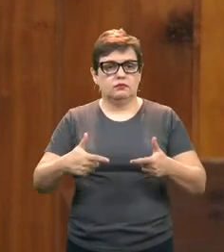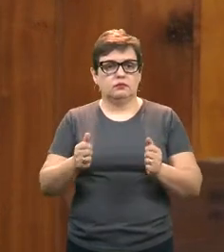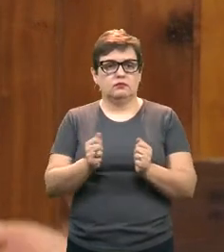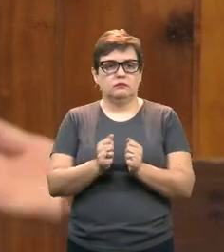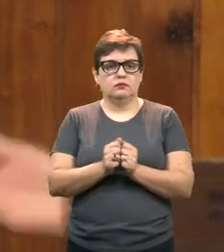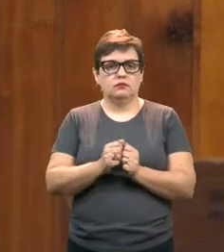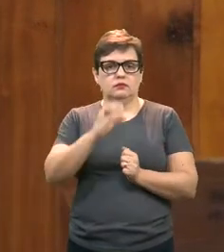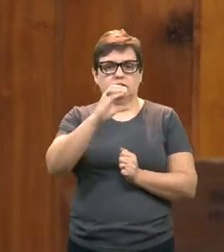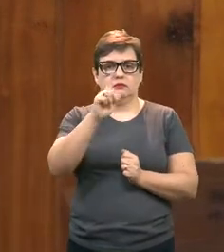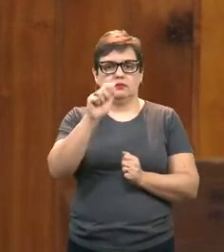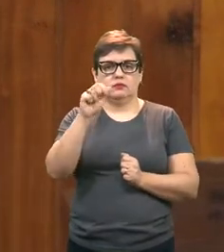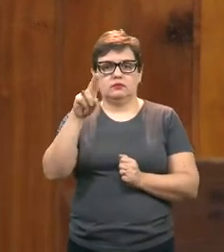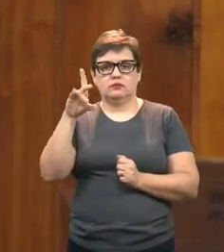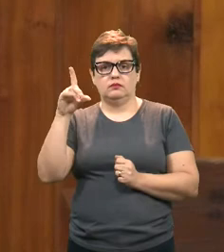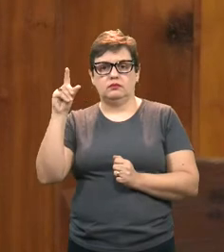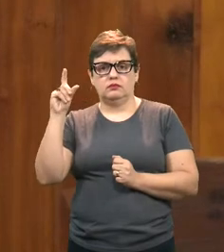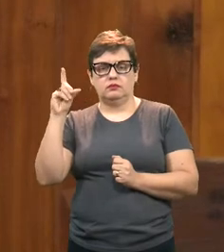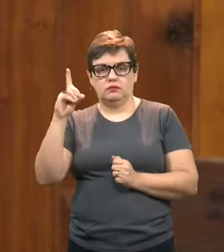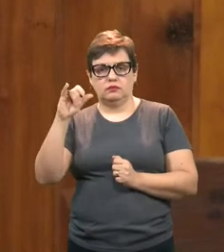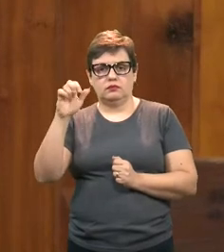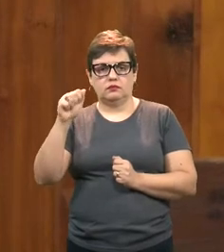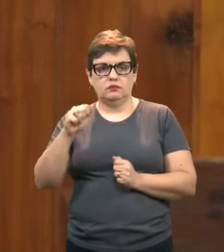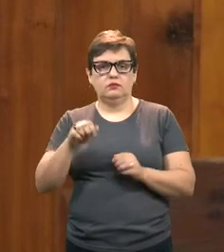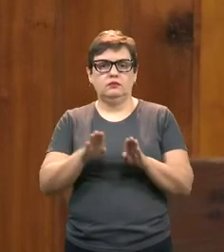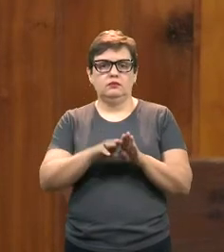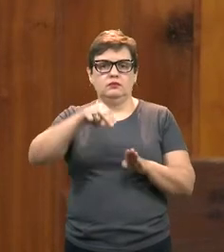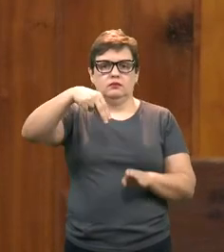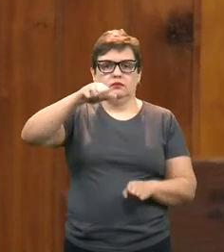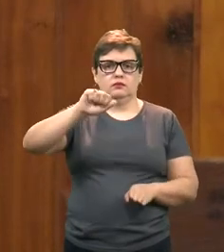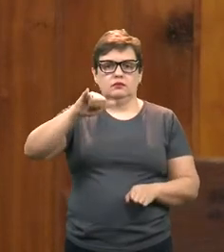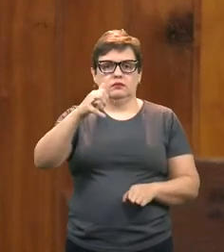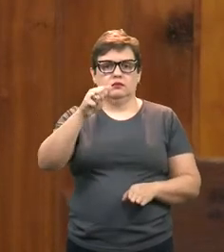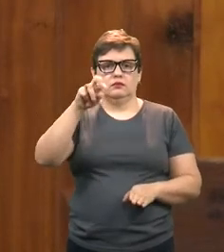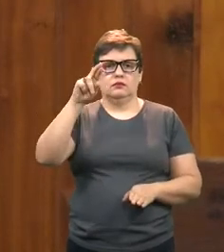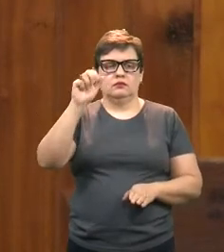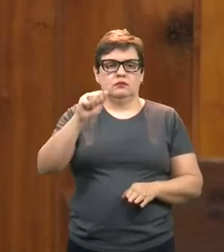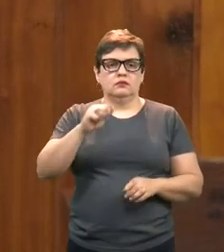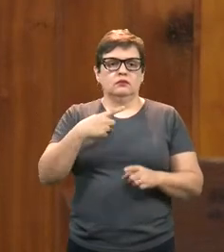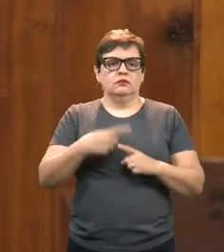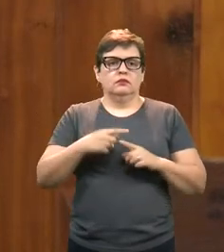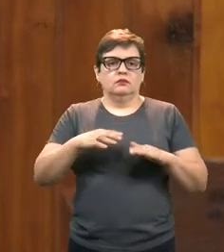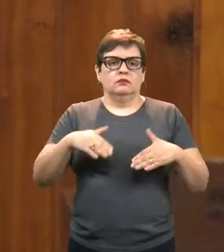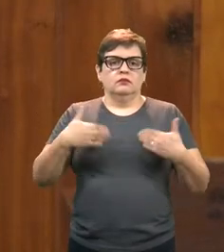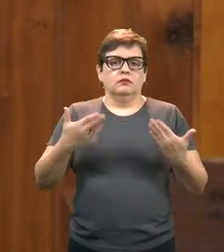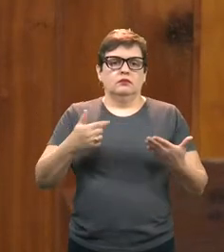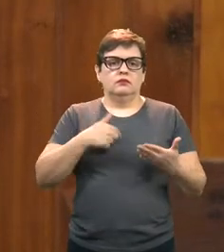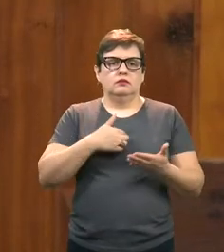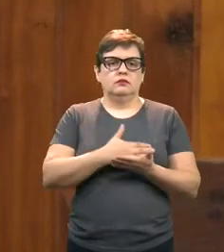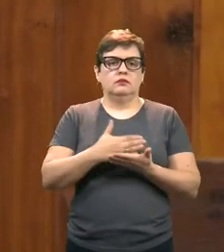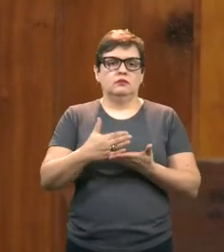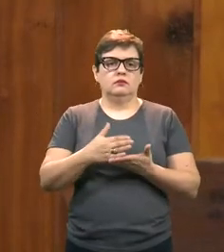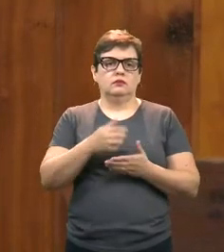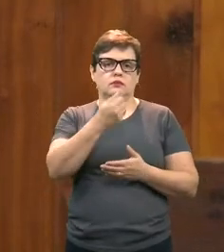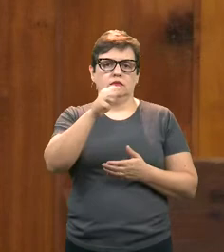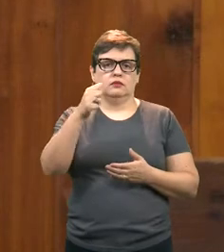a Cláudia Marinha e a Nayara, porque quando eu iniciei na Associação dos Guerreiros,